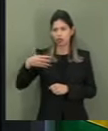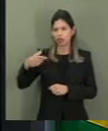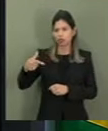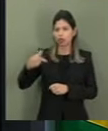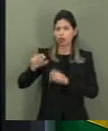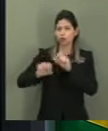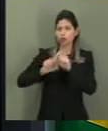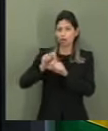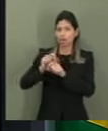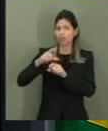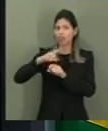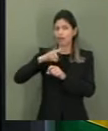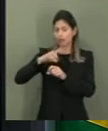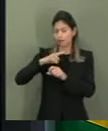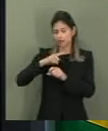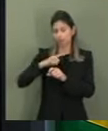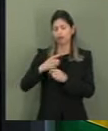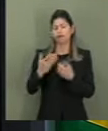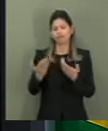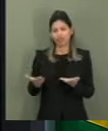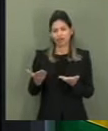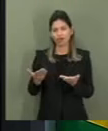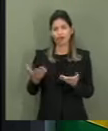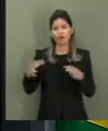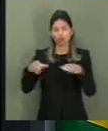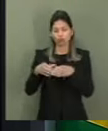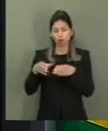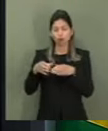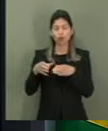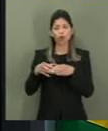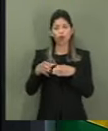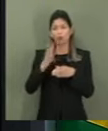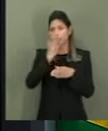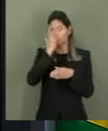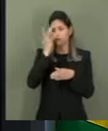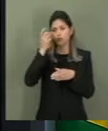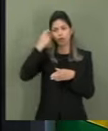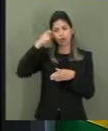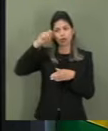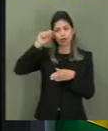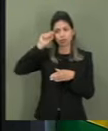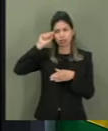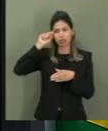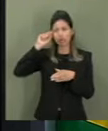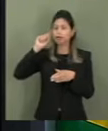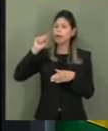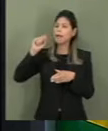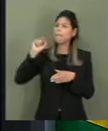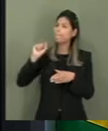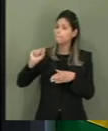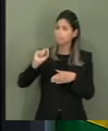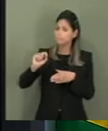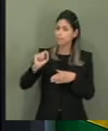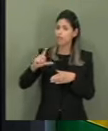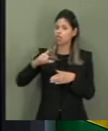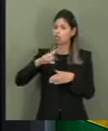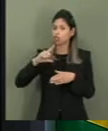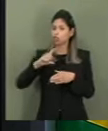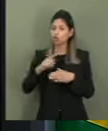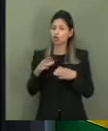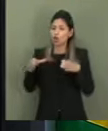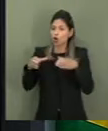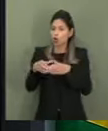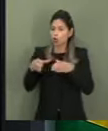a República do Piratini. O grupo de lanceiros negros era composto por 8